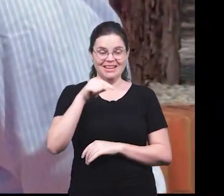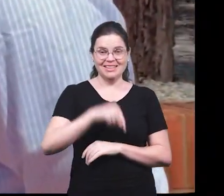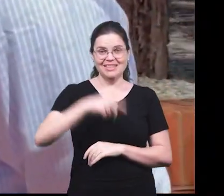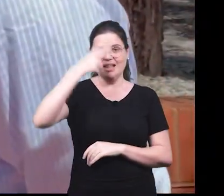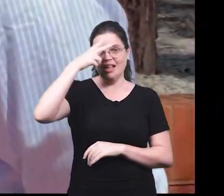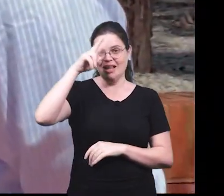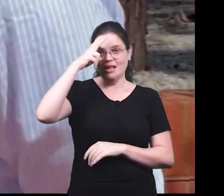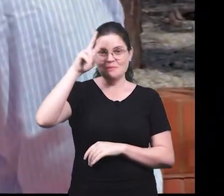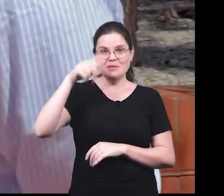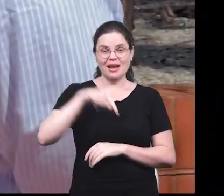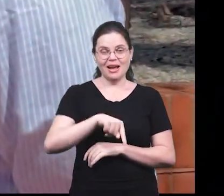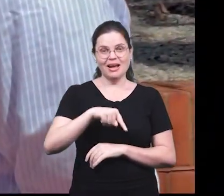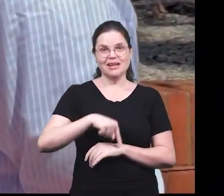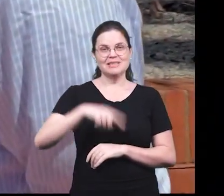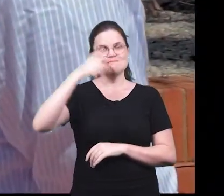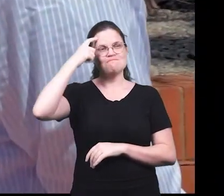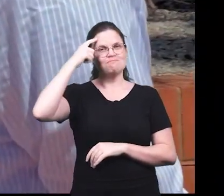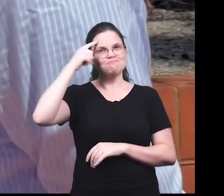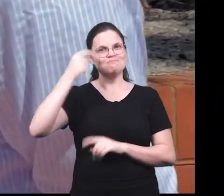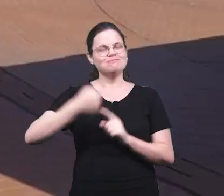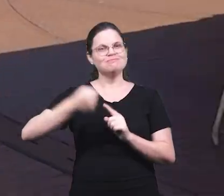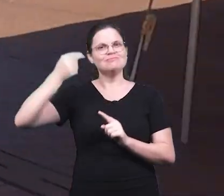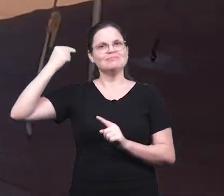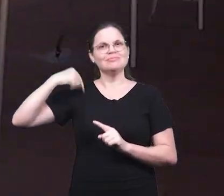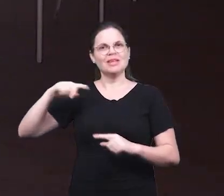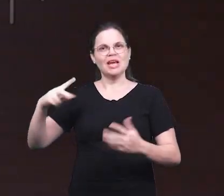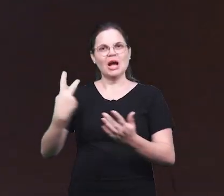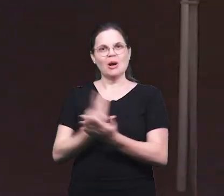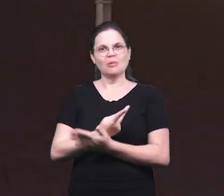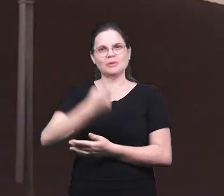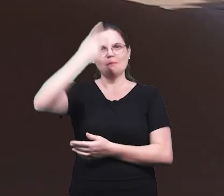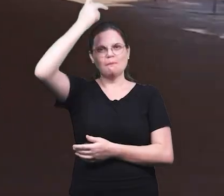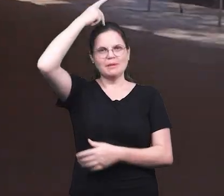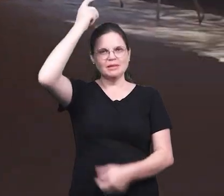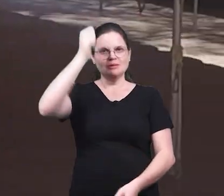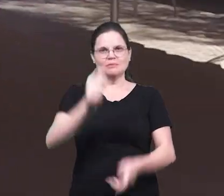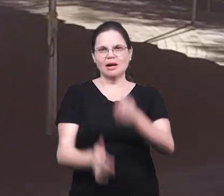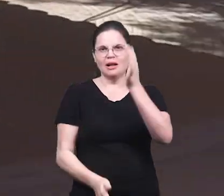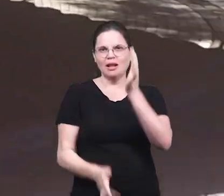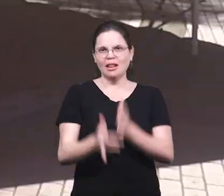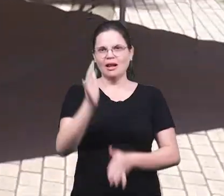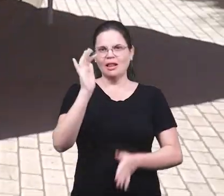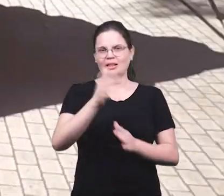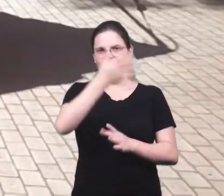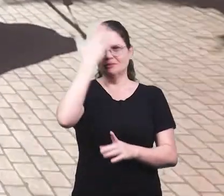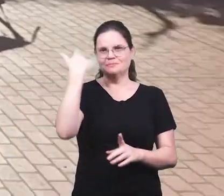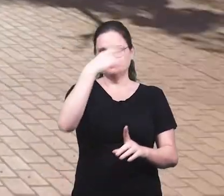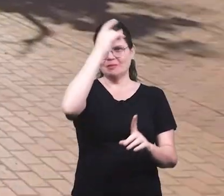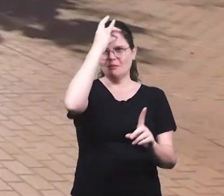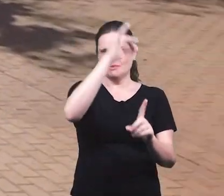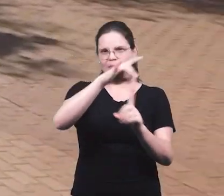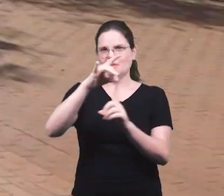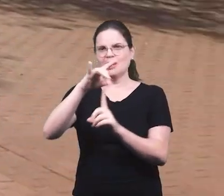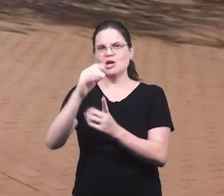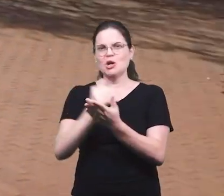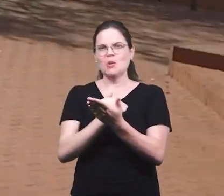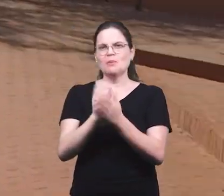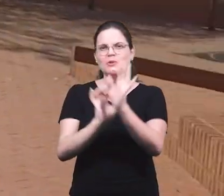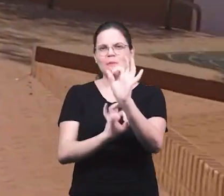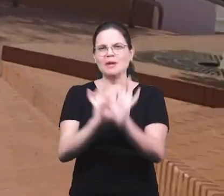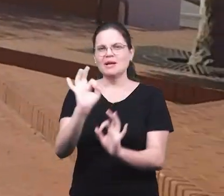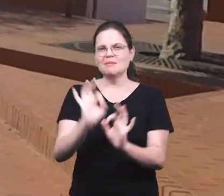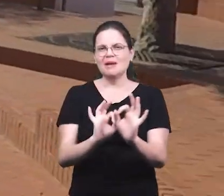relembrando esses momentos quando o movimento pentecostal começou essa chuva serôdia para